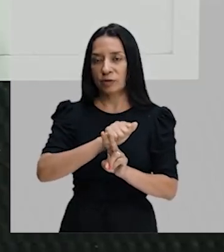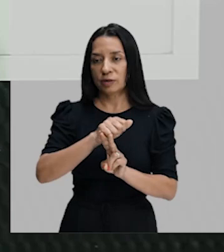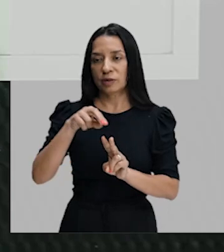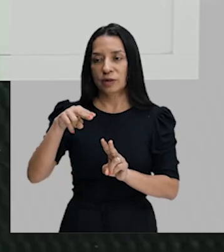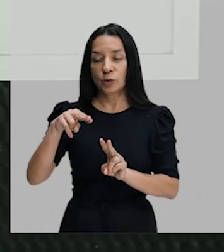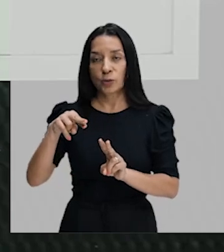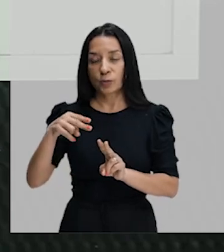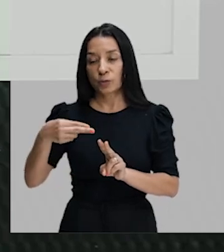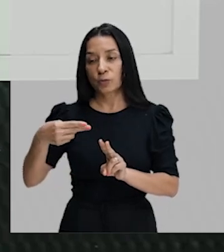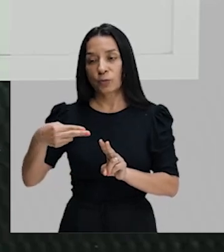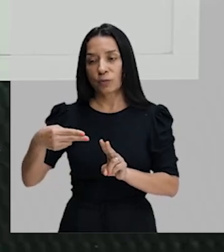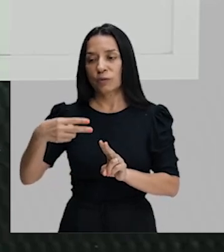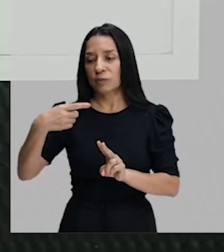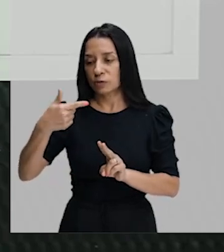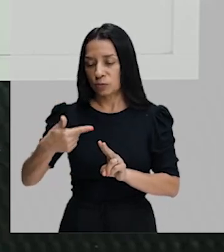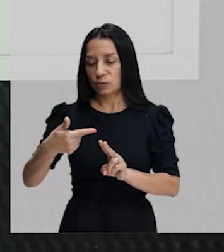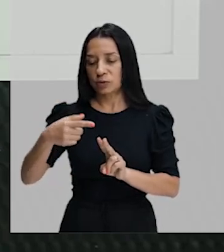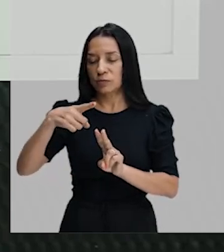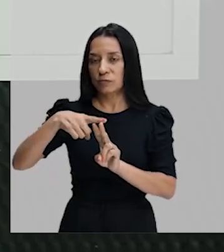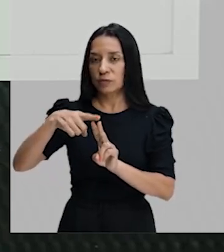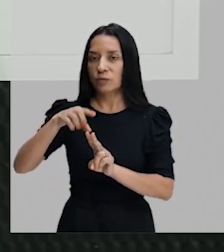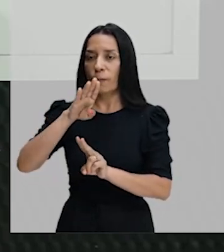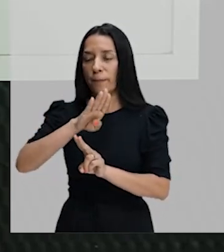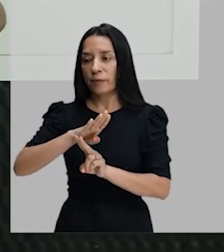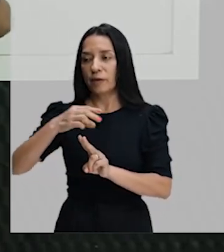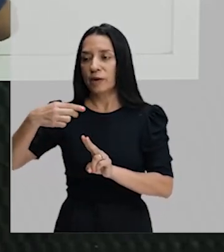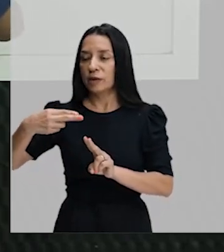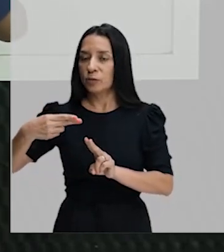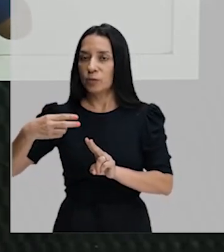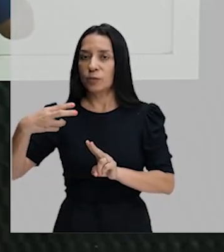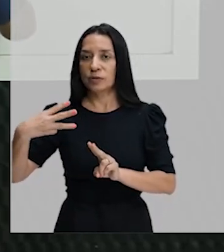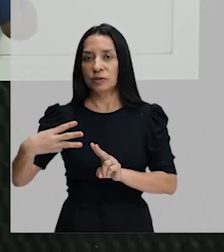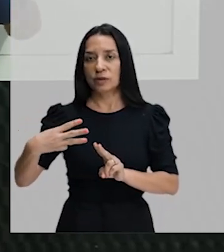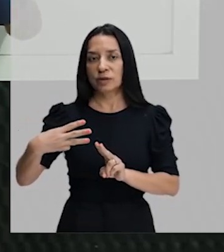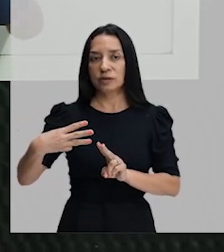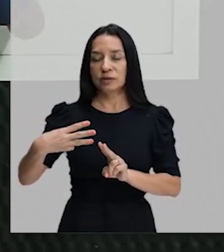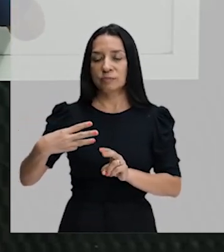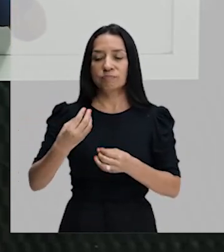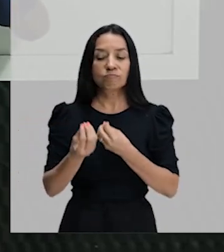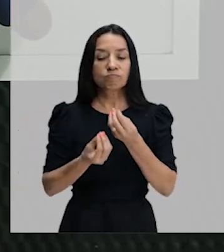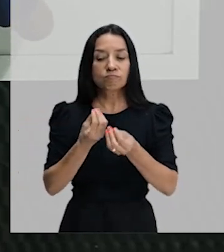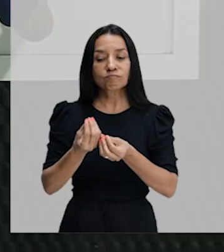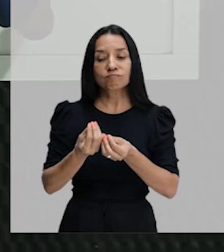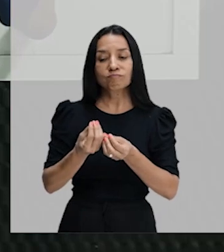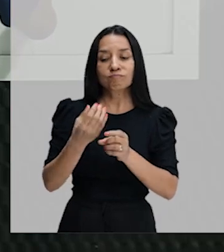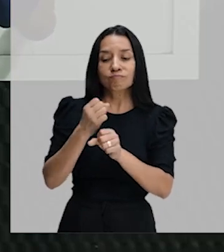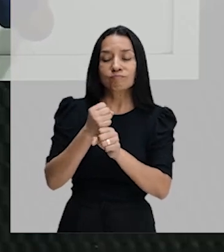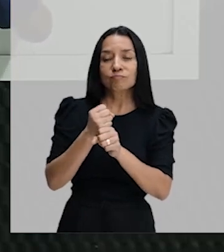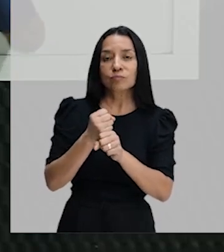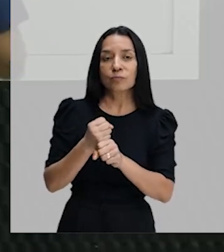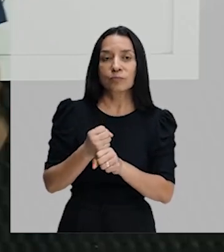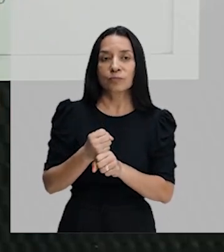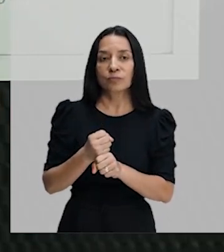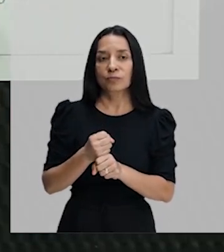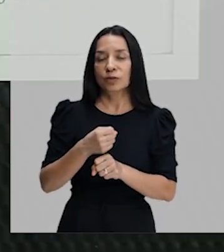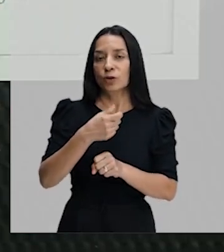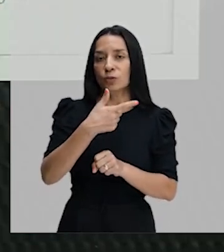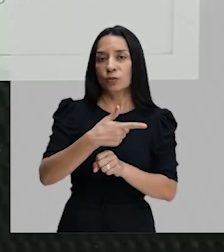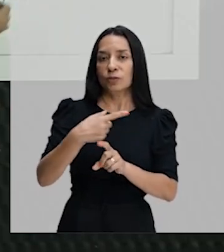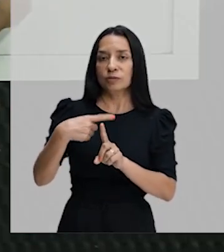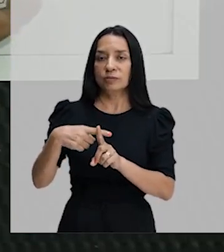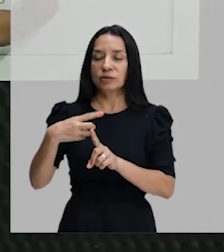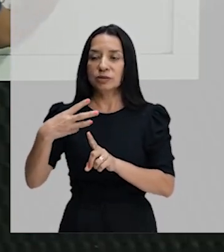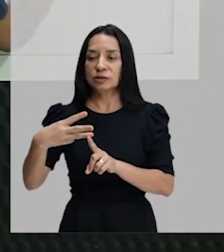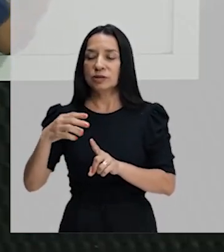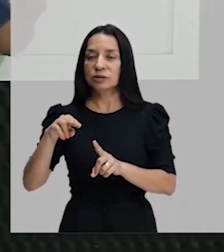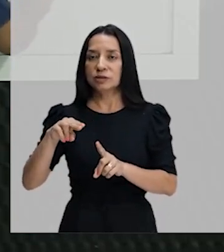for igual a 3, o vetor A mais B vai ser o quê? Vai ser 2 mais 3, que vai ser igual a 5.